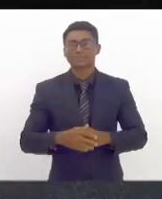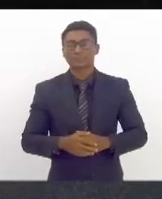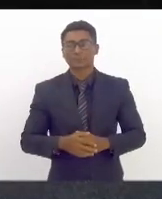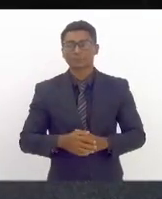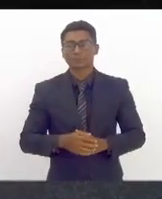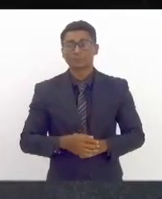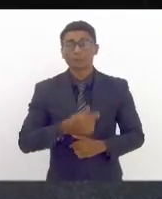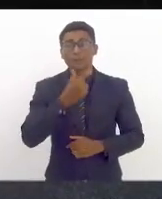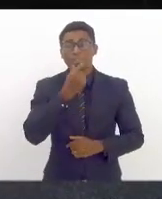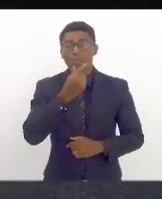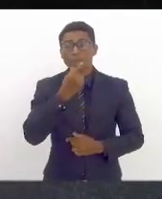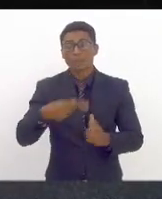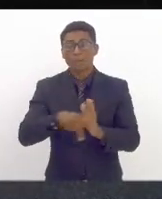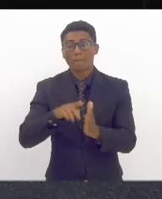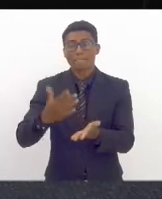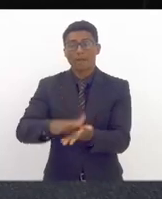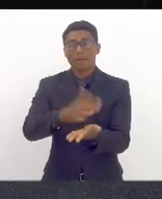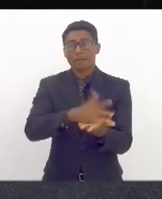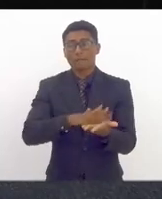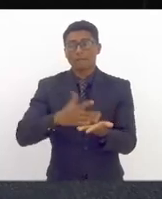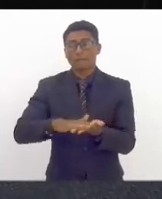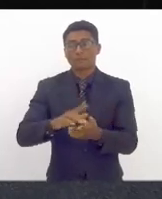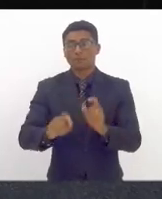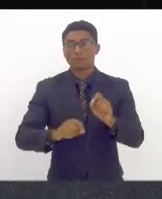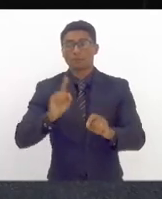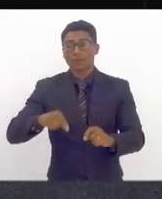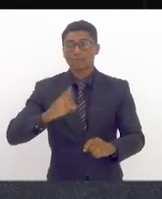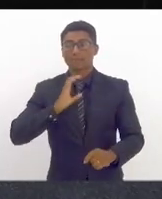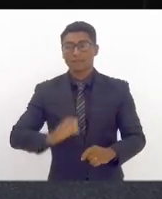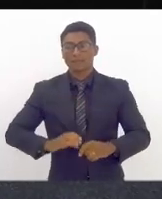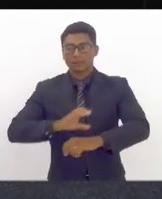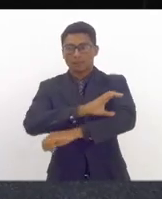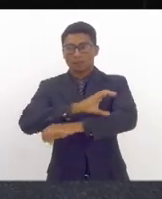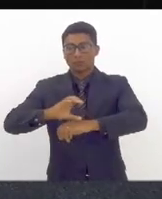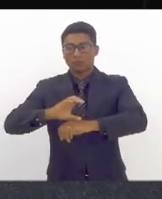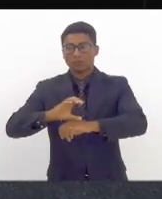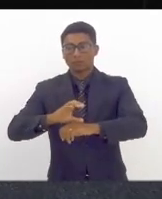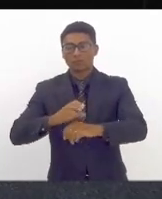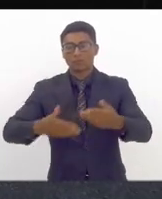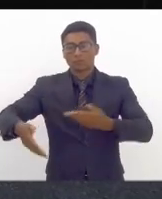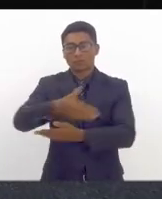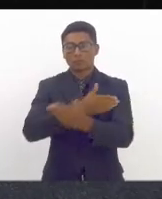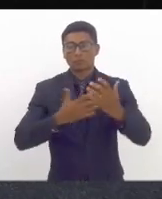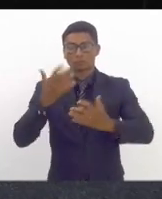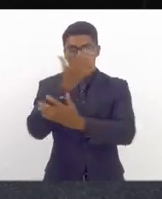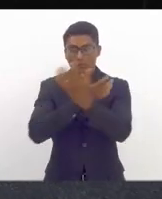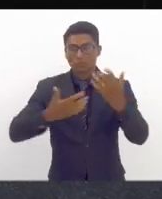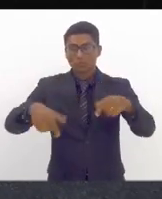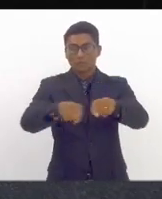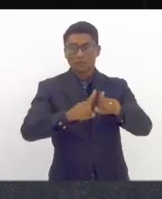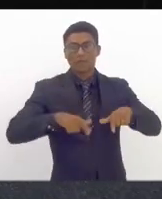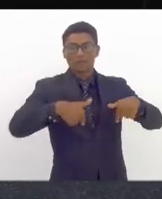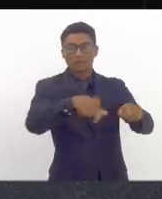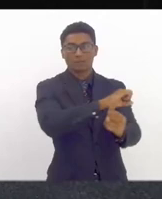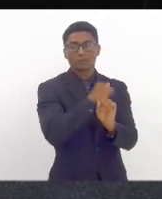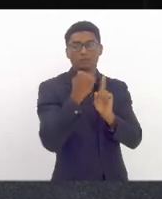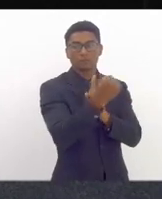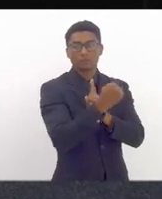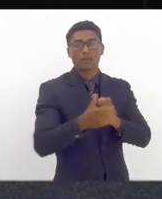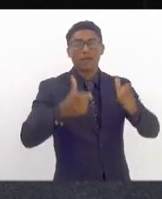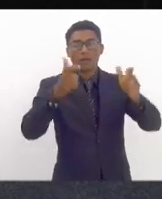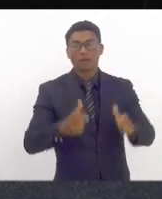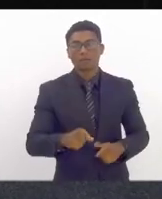vir agora tu que é um projeto de cidadania cultural articulando música e ação social em Volta